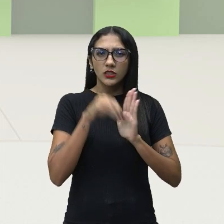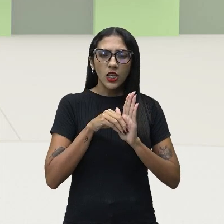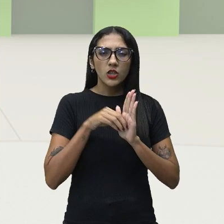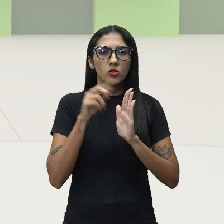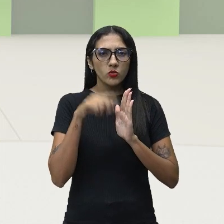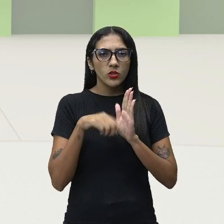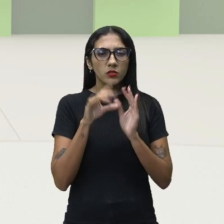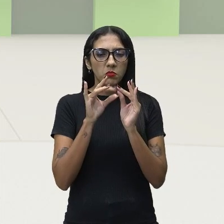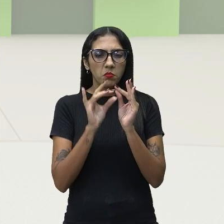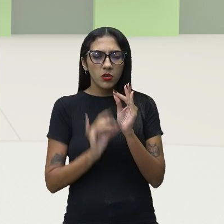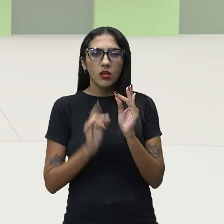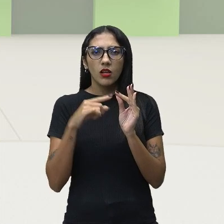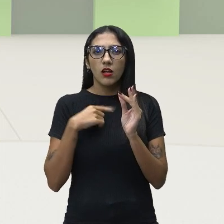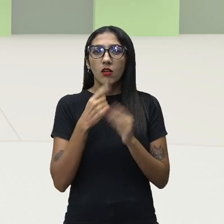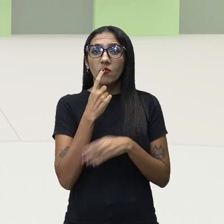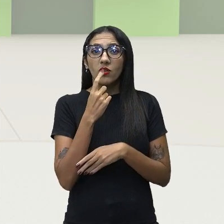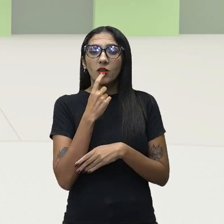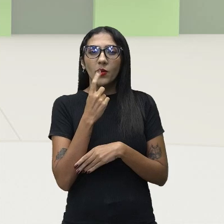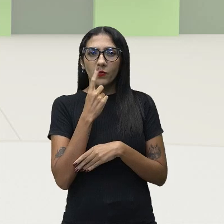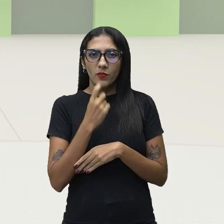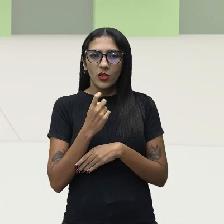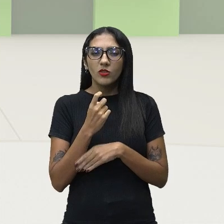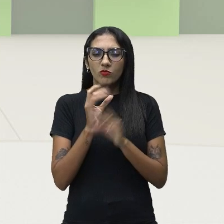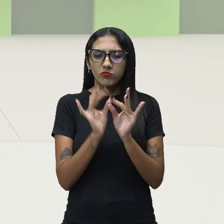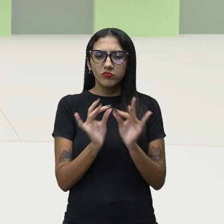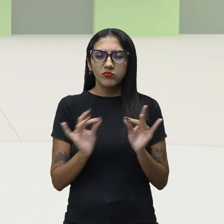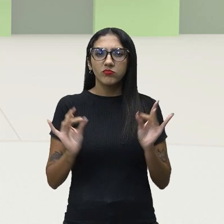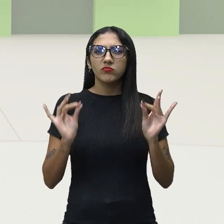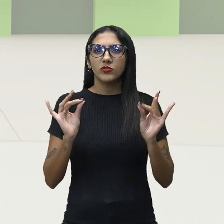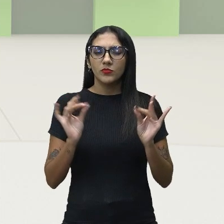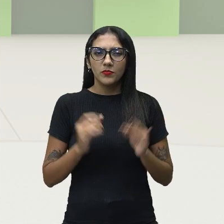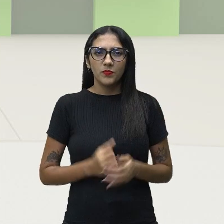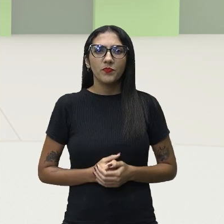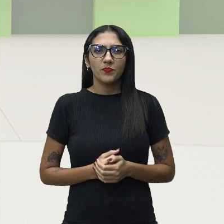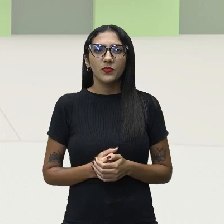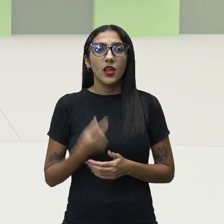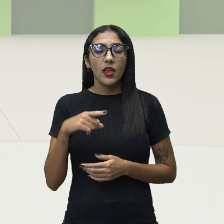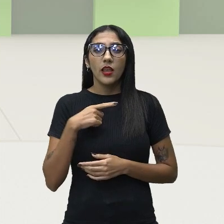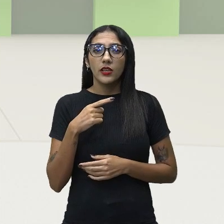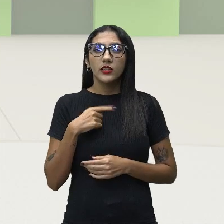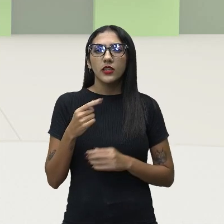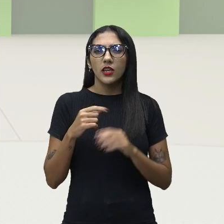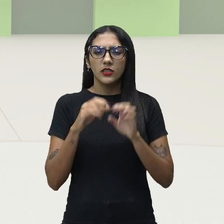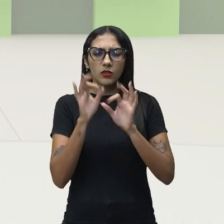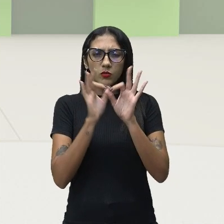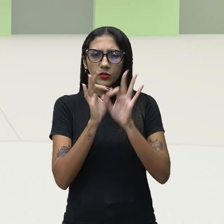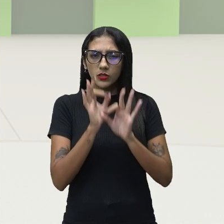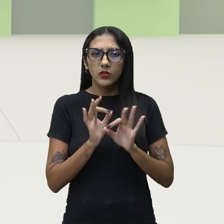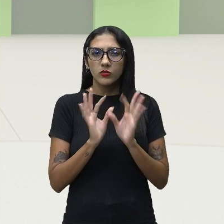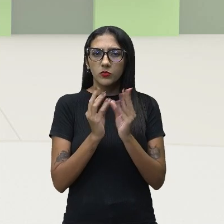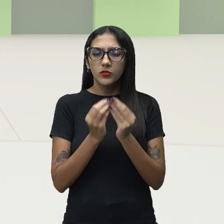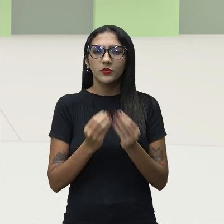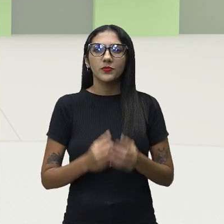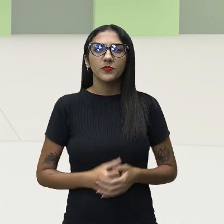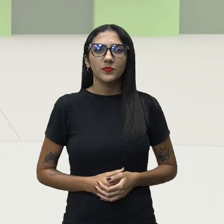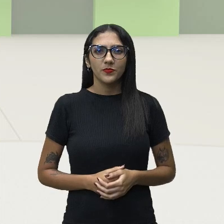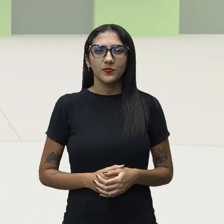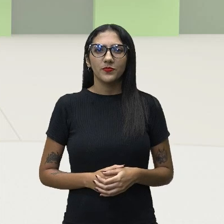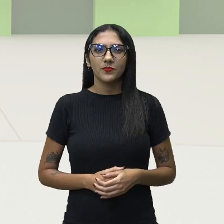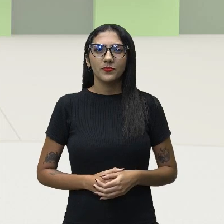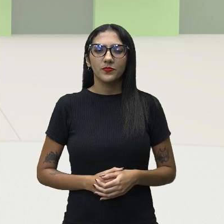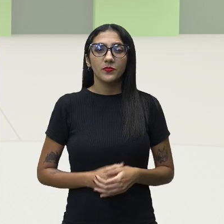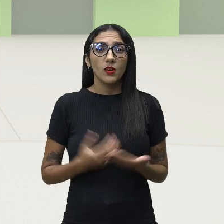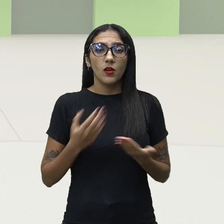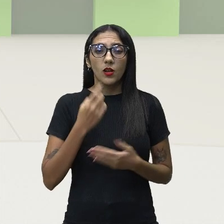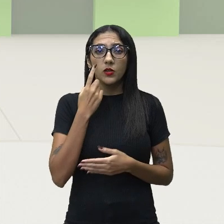e é isso que faz com que o sangue seja fluido, né? Porque ele vai ter aí essa estrutura, certo? A gente vai conhecer ainda